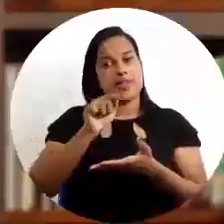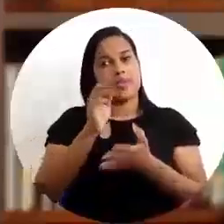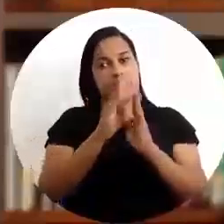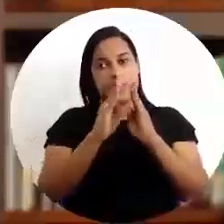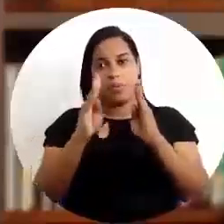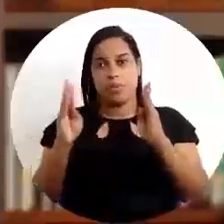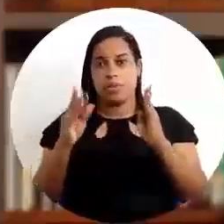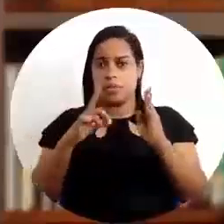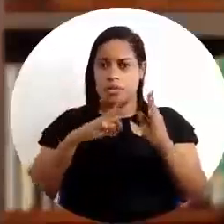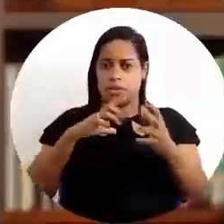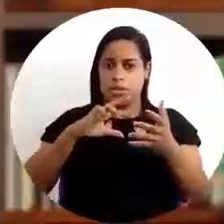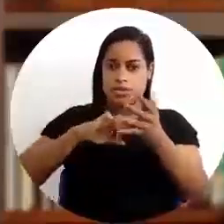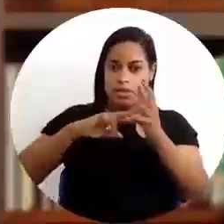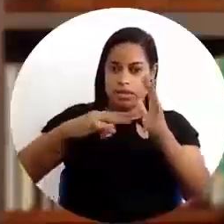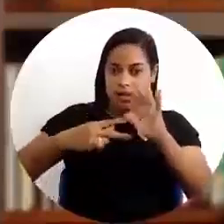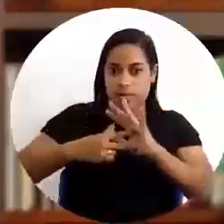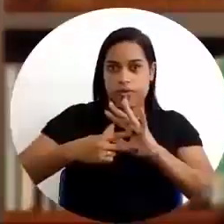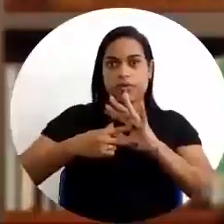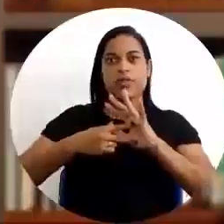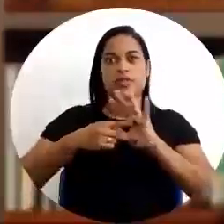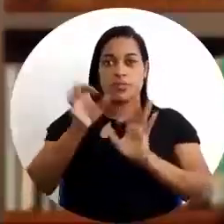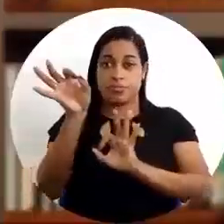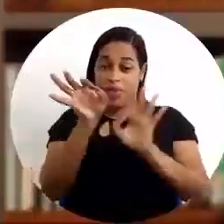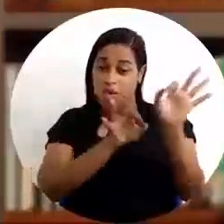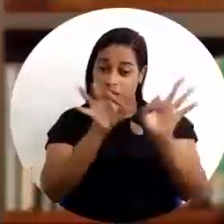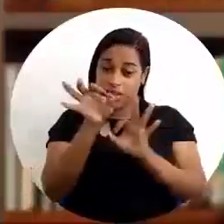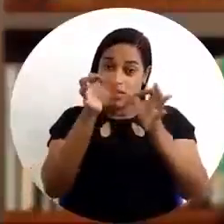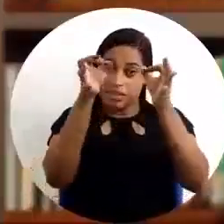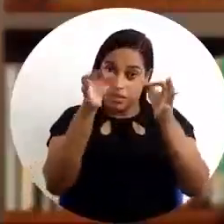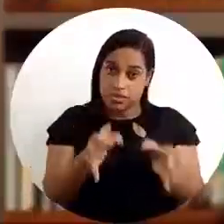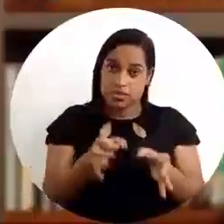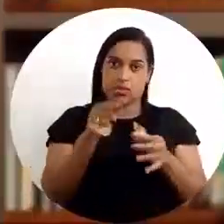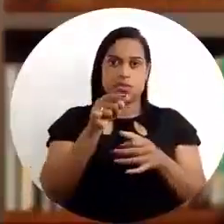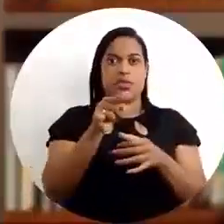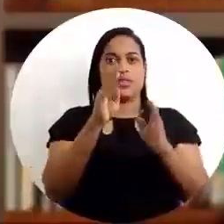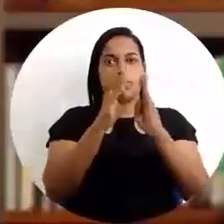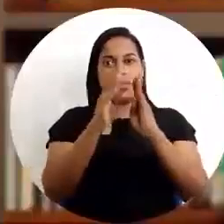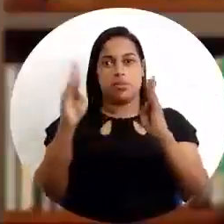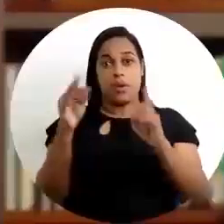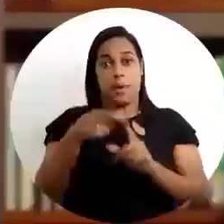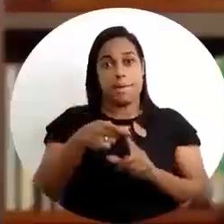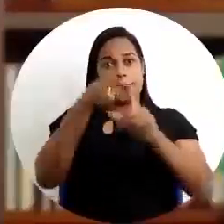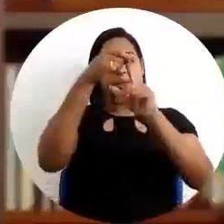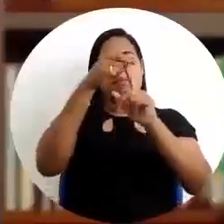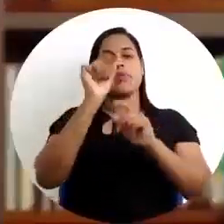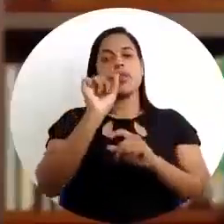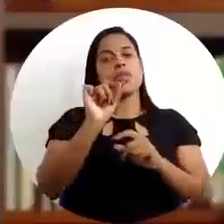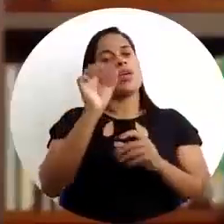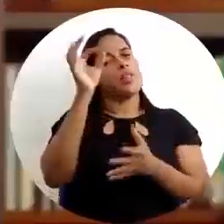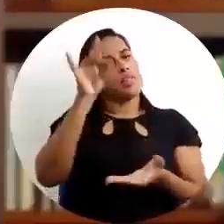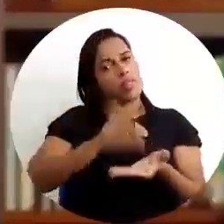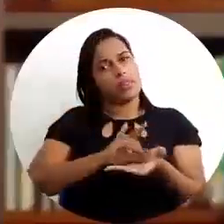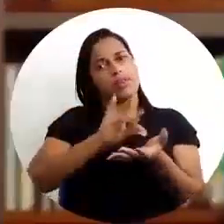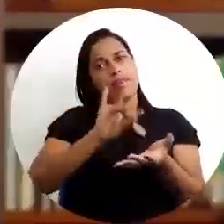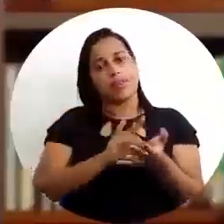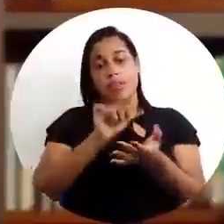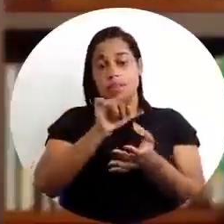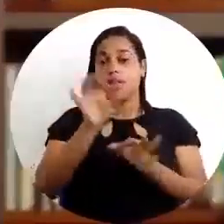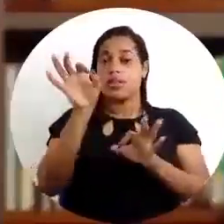que faça sentido uma organização dessa biblioteca, a primeira coisa que tem que ser feita é realmente